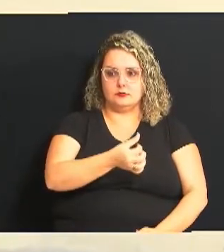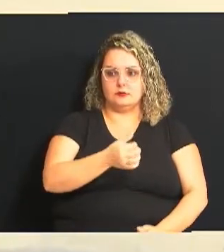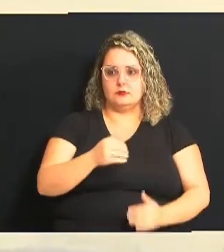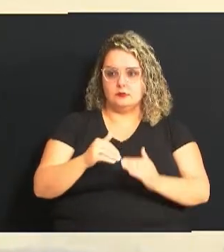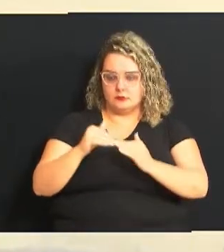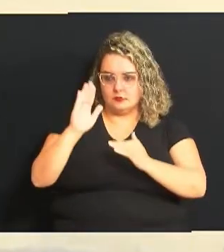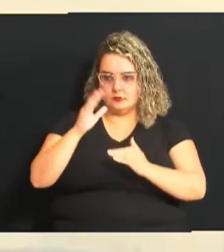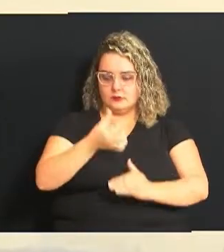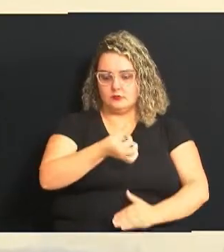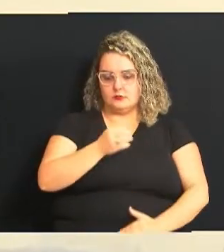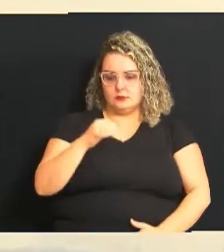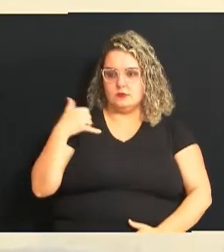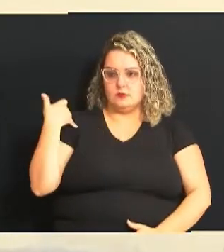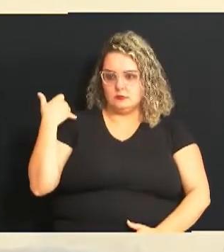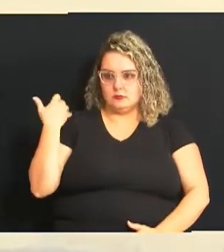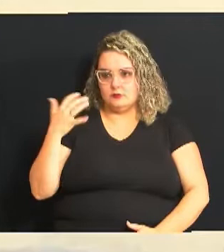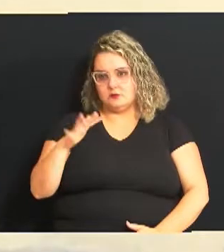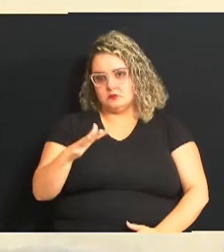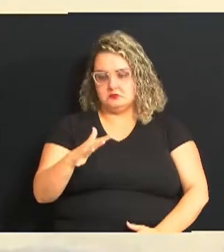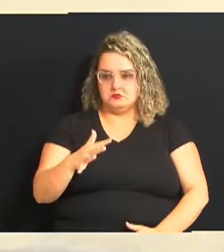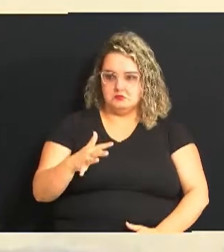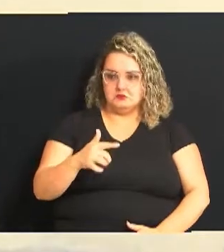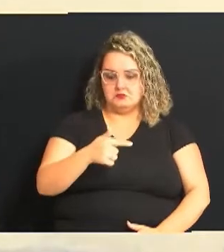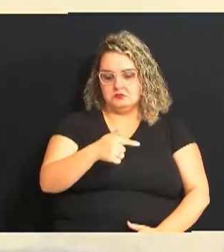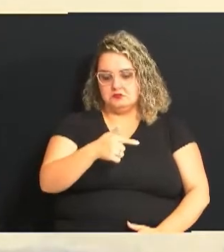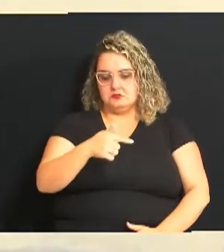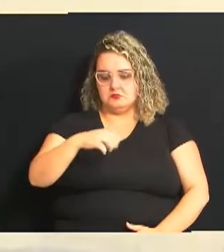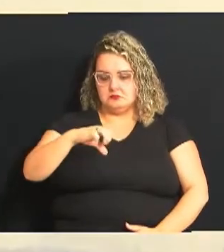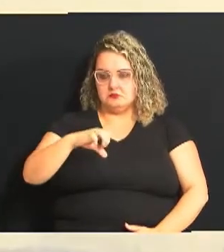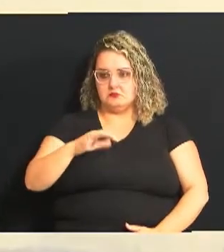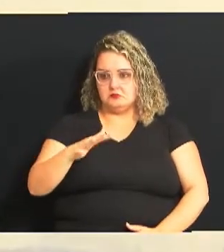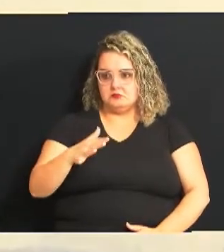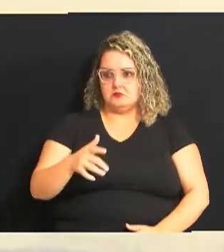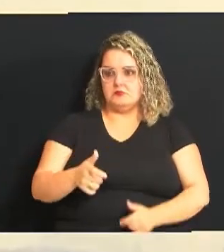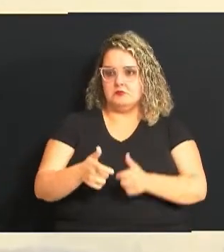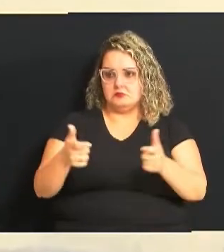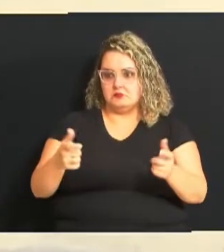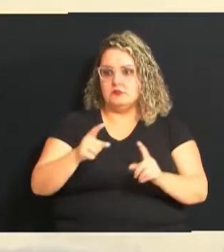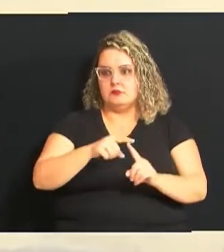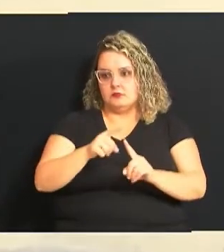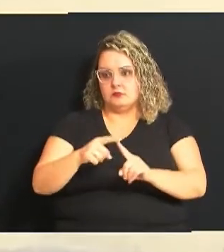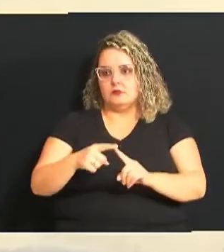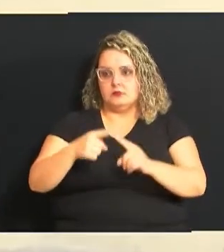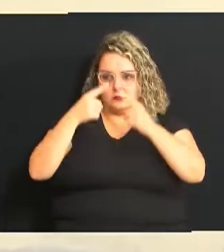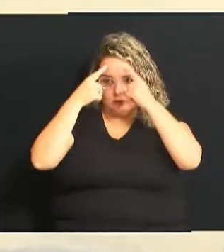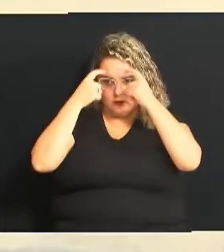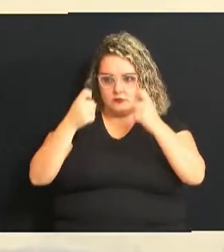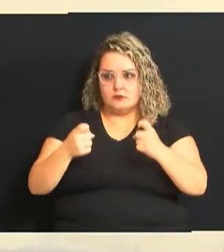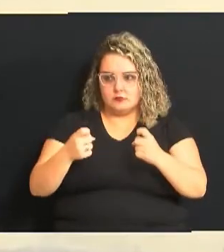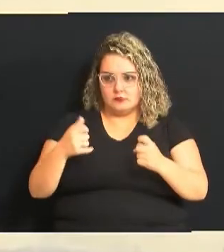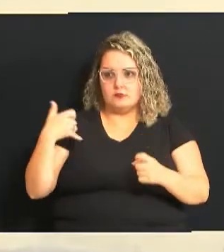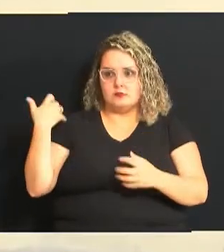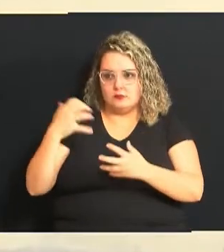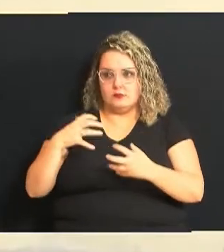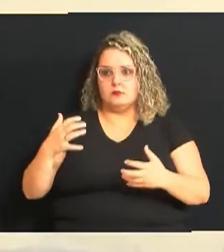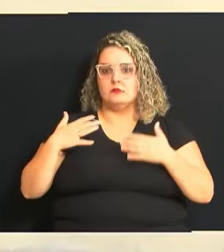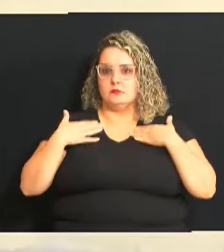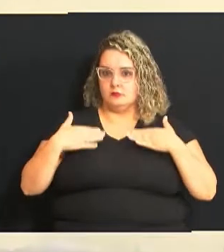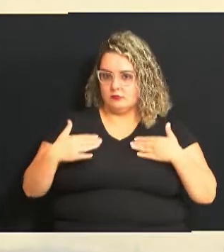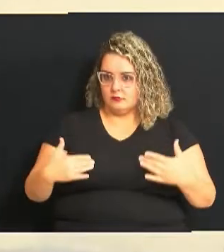60 anos, até por volta de seus 79 anos, o maior tipo de violência que acomete a pessoa idosa é a